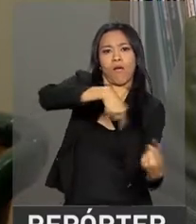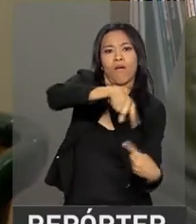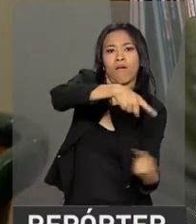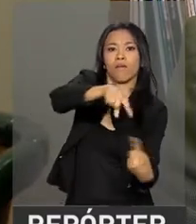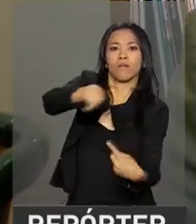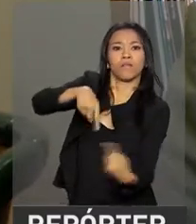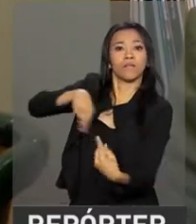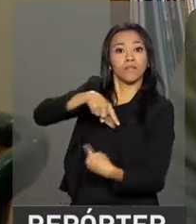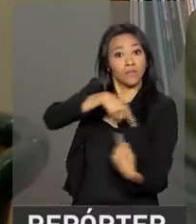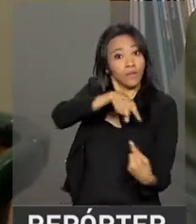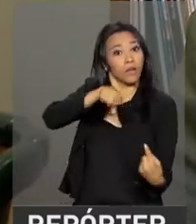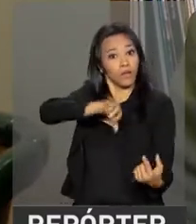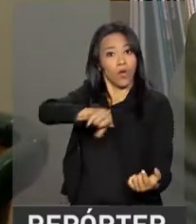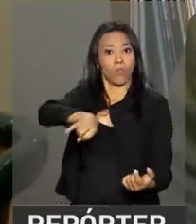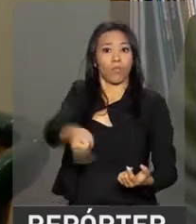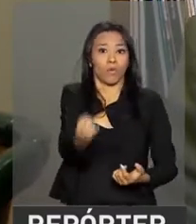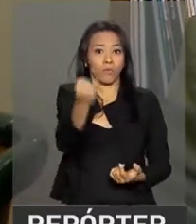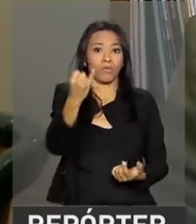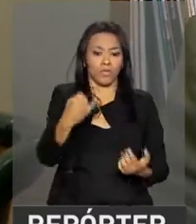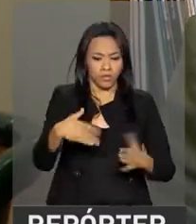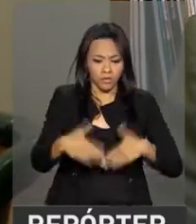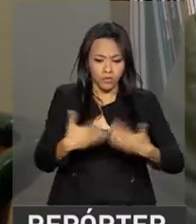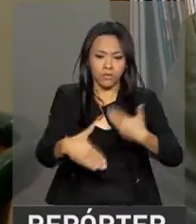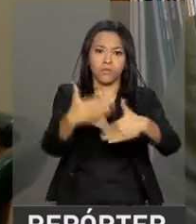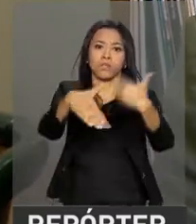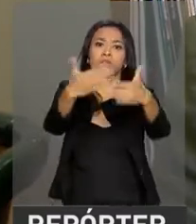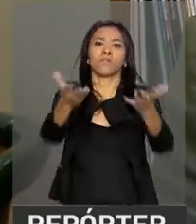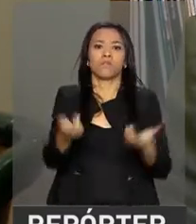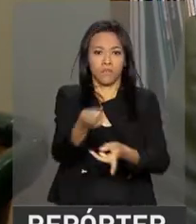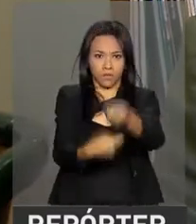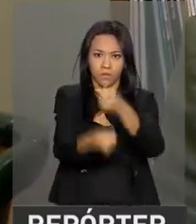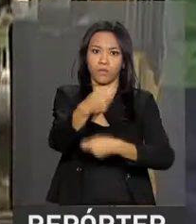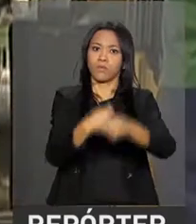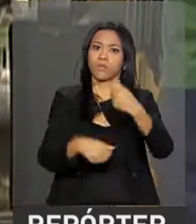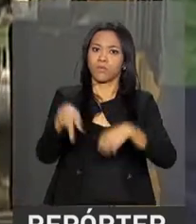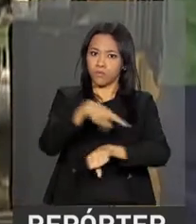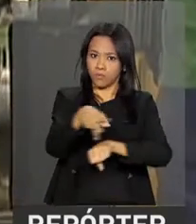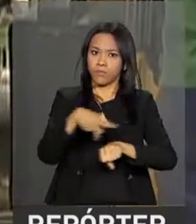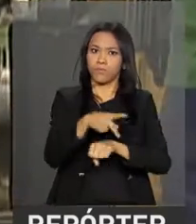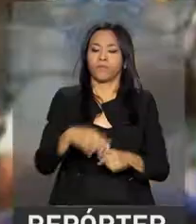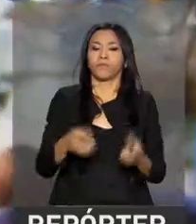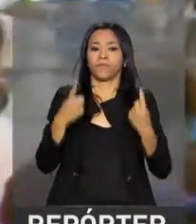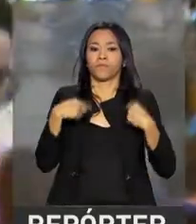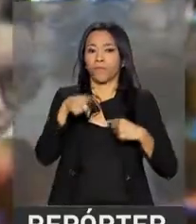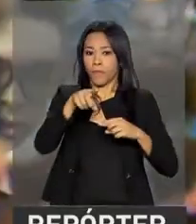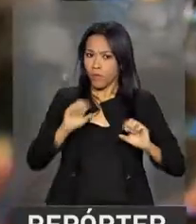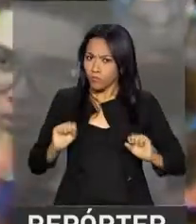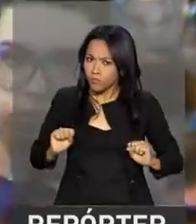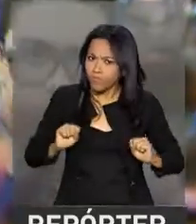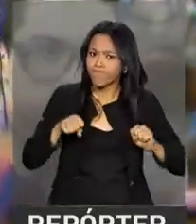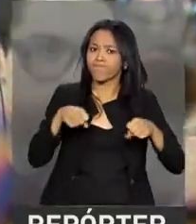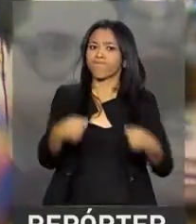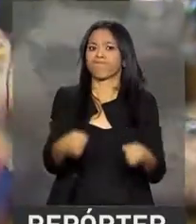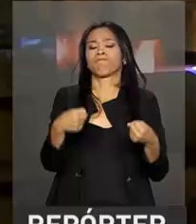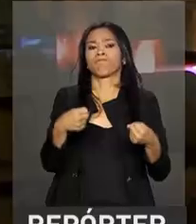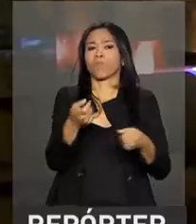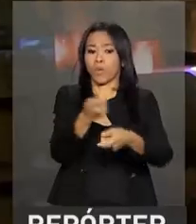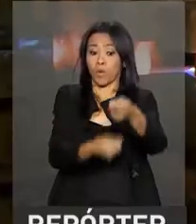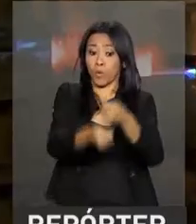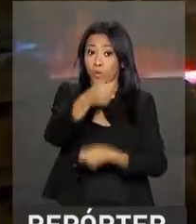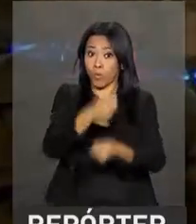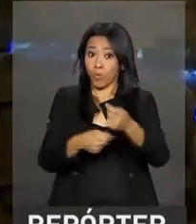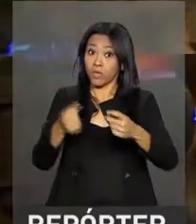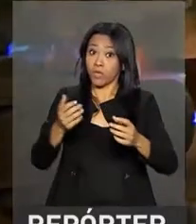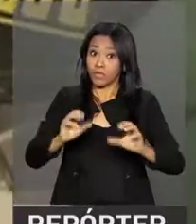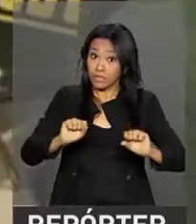uma oportunidade de aceleração do crescimento econômico do país o impulso a mais para uma economia que segue se